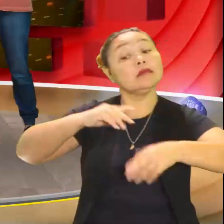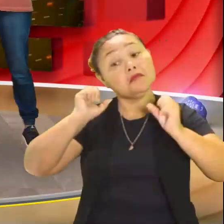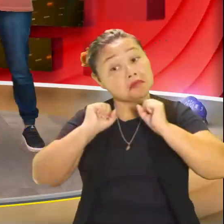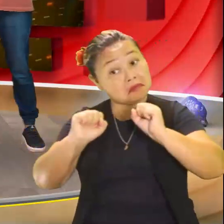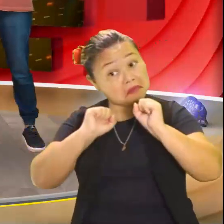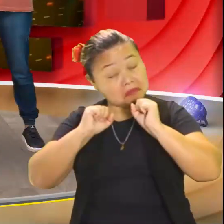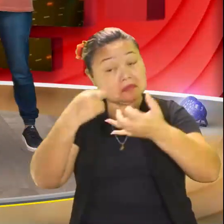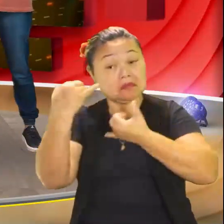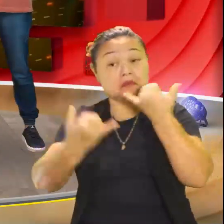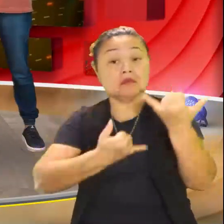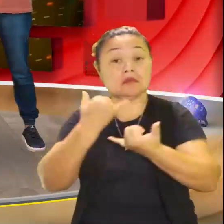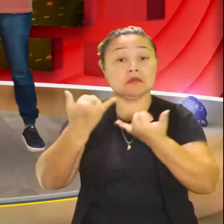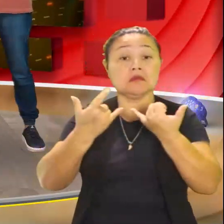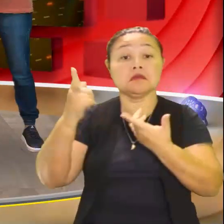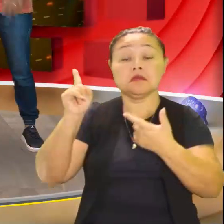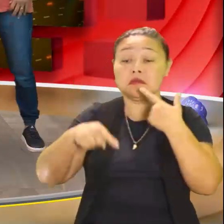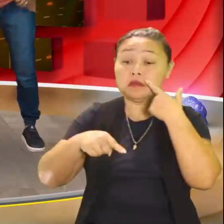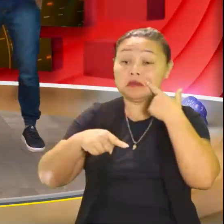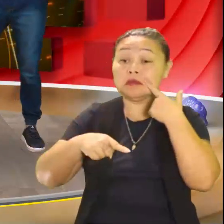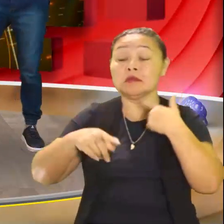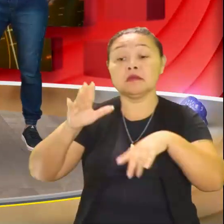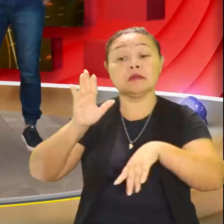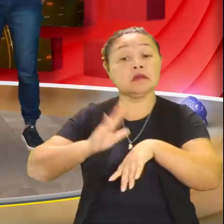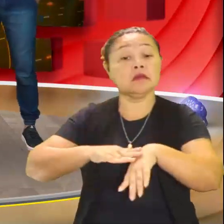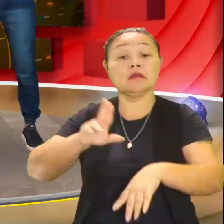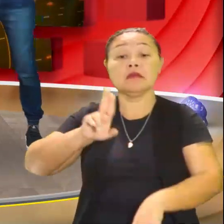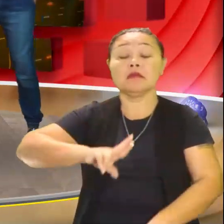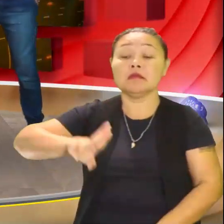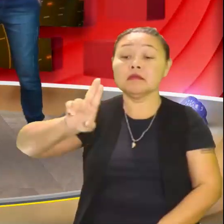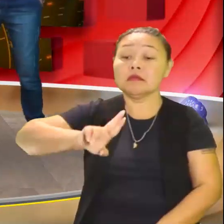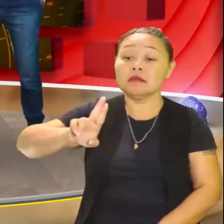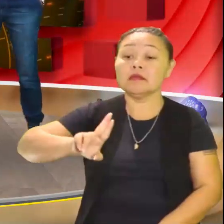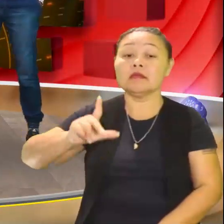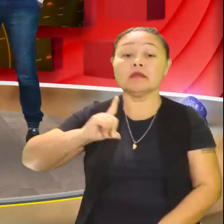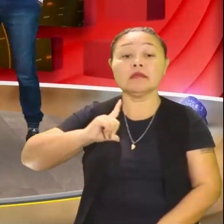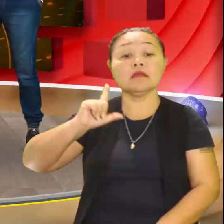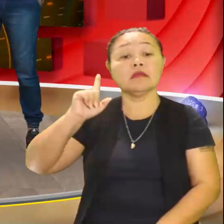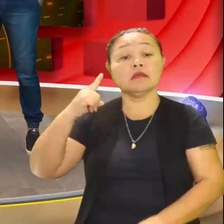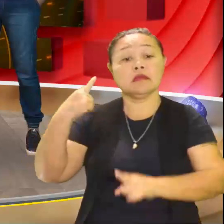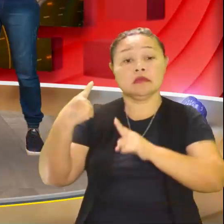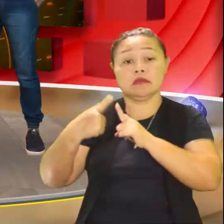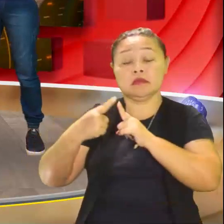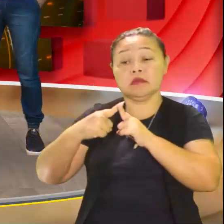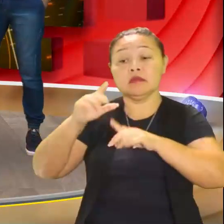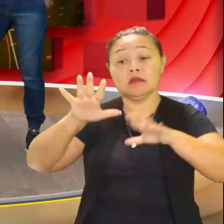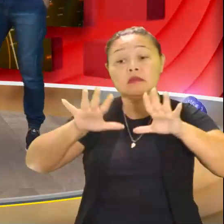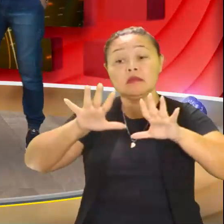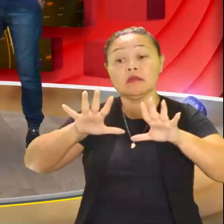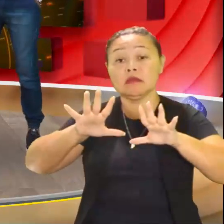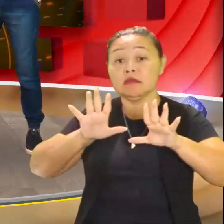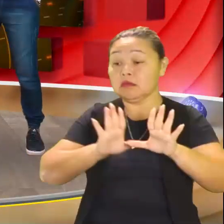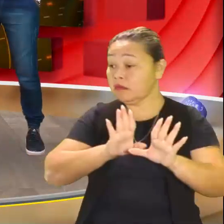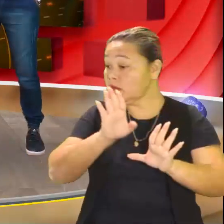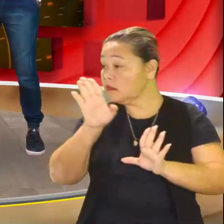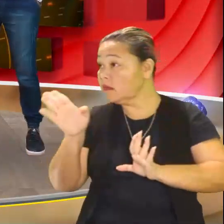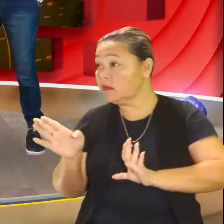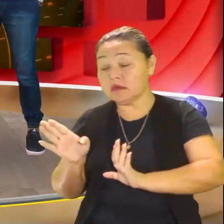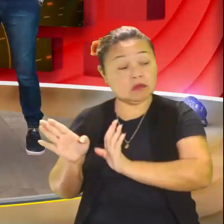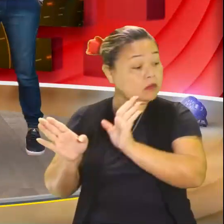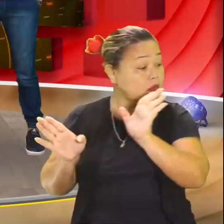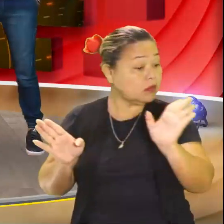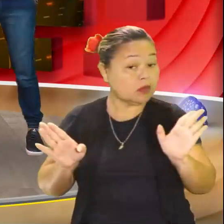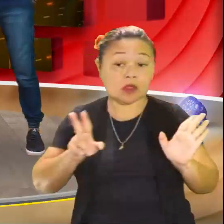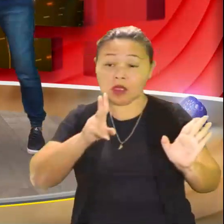hoje Né? também. Olha aí, Calma. o cabo de guerra é mais uma aplicação da função modular. Por quê? Porque dependendo do sentido, né,